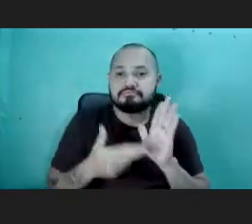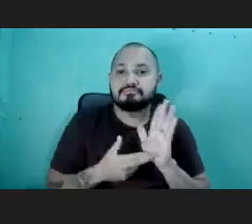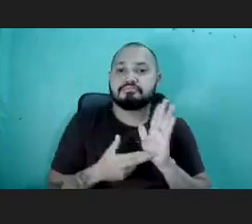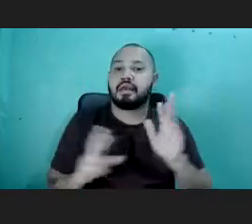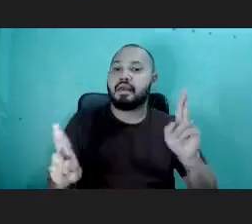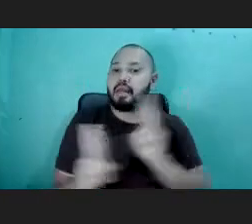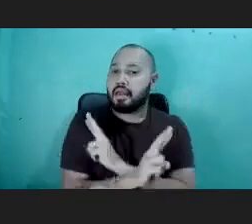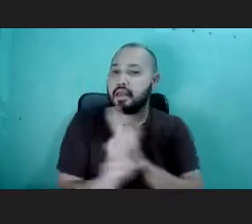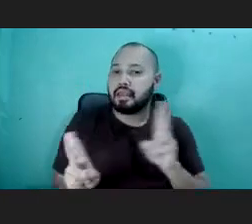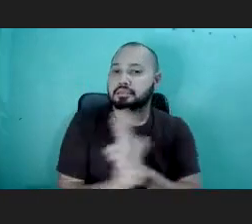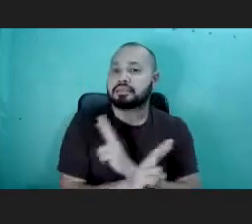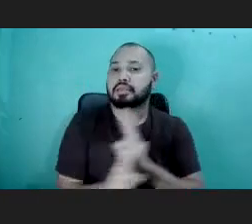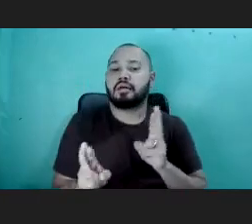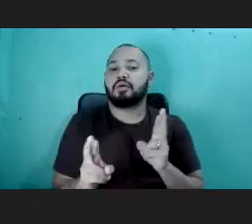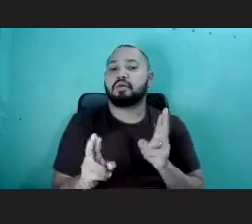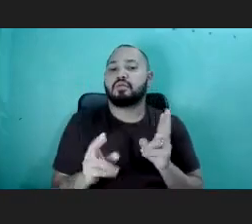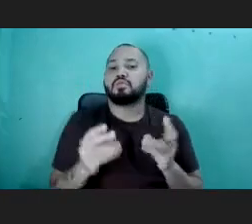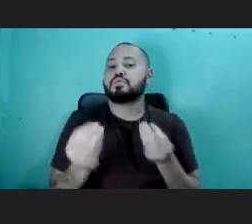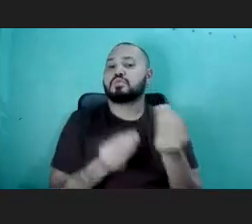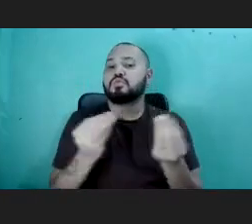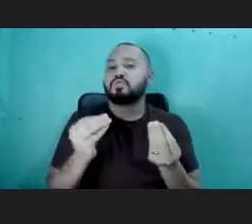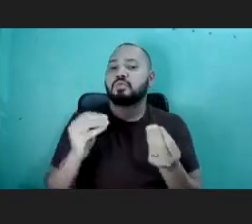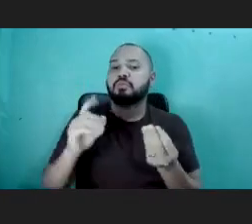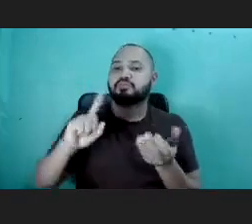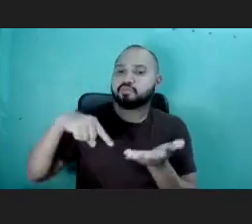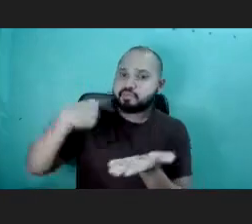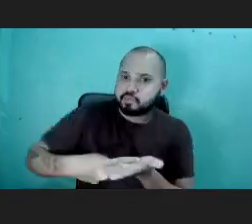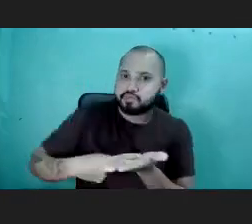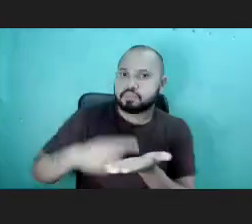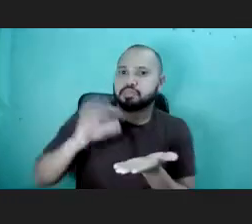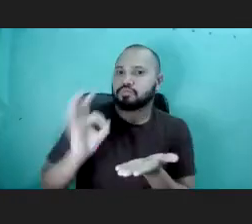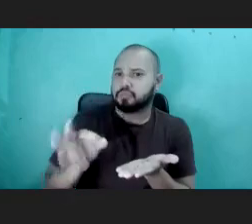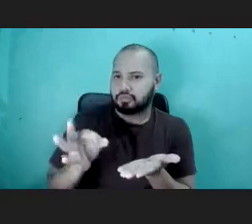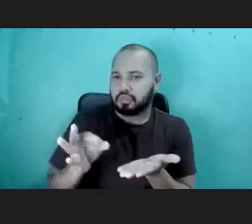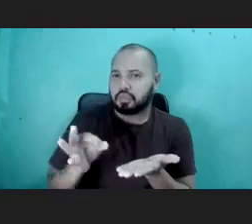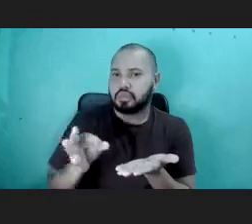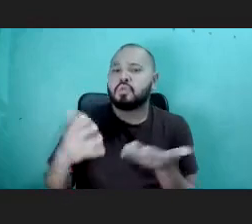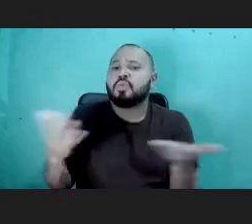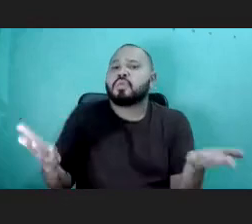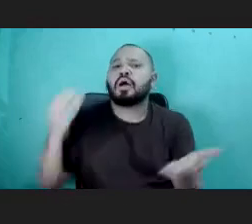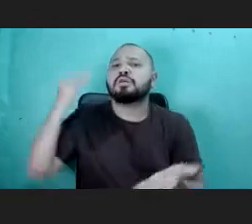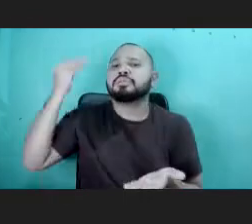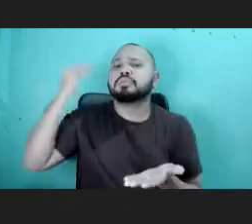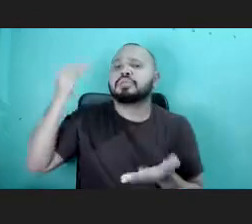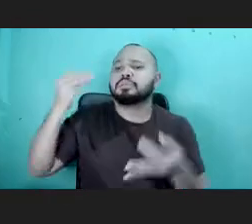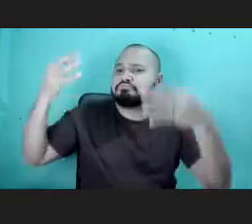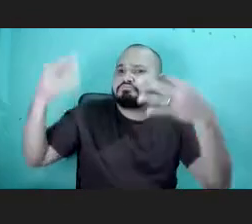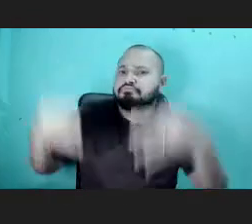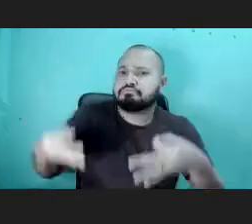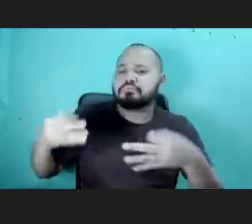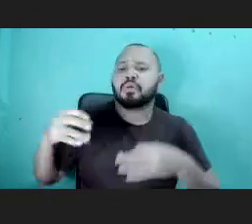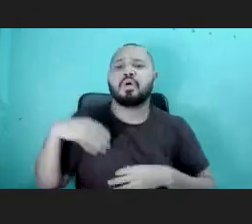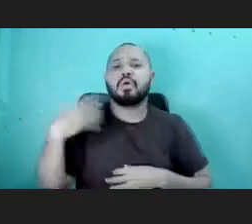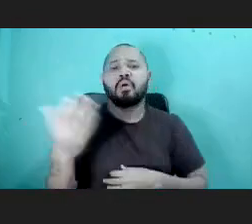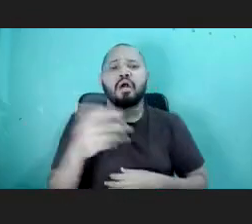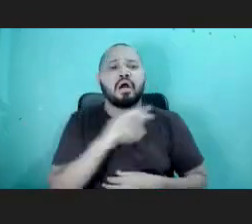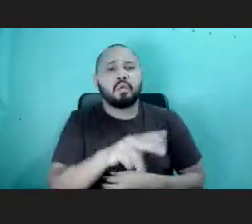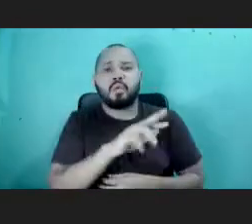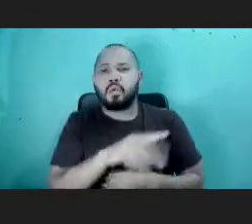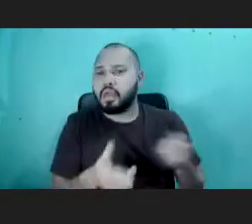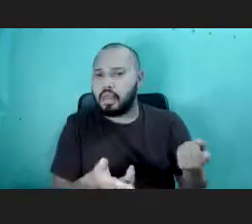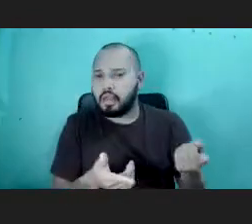poder que definem qual experiência é legítima e qual experiência não é. Qual